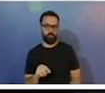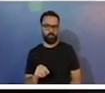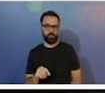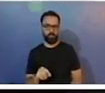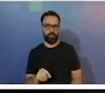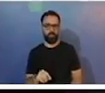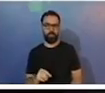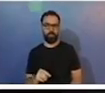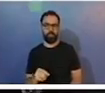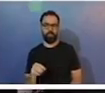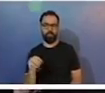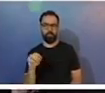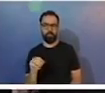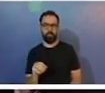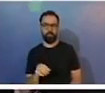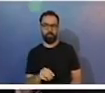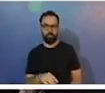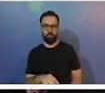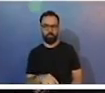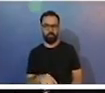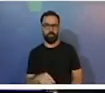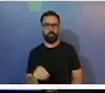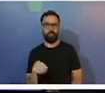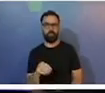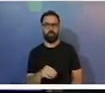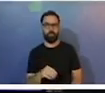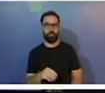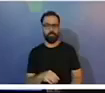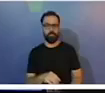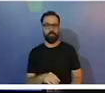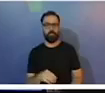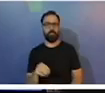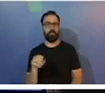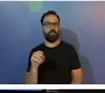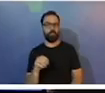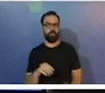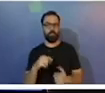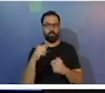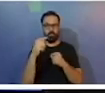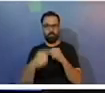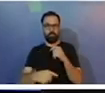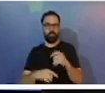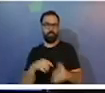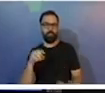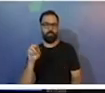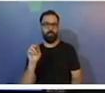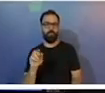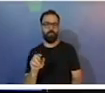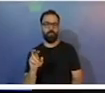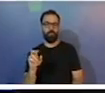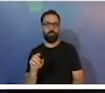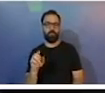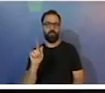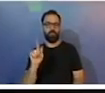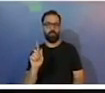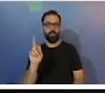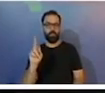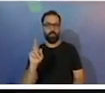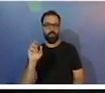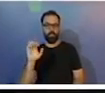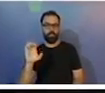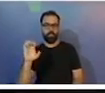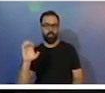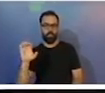homenagem a esse observatório que foi muito importante. O meridiano de Greenwich. No final